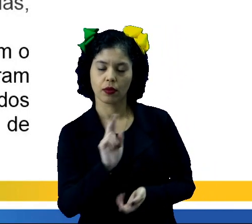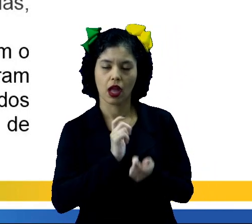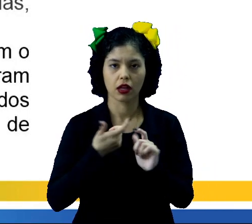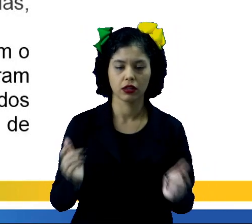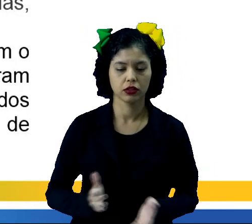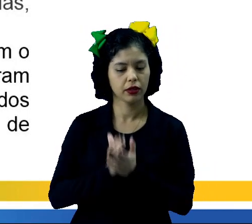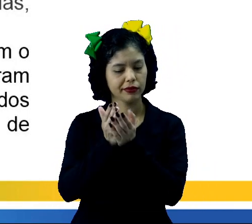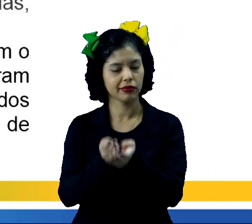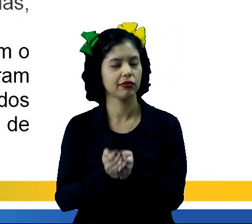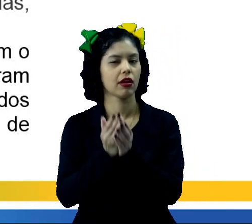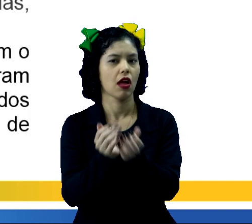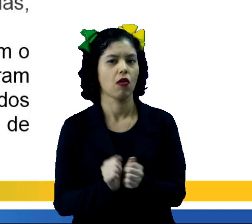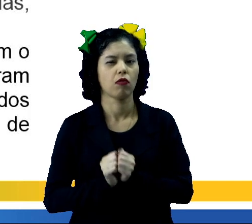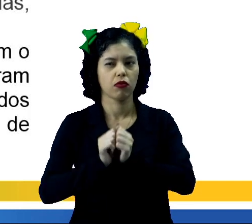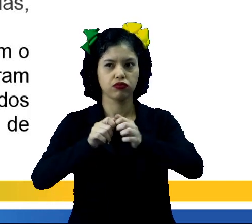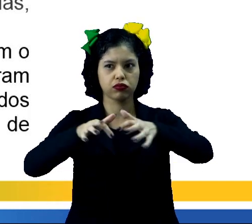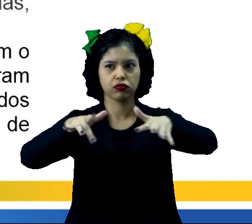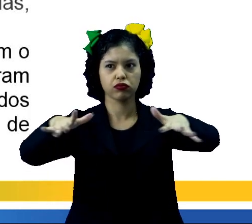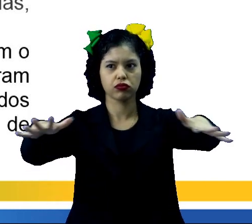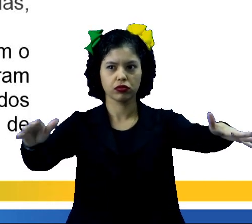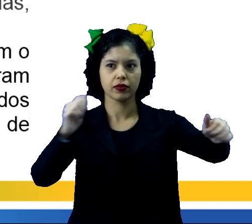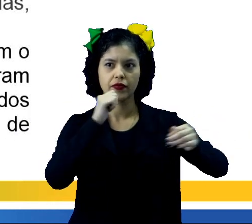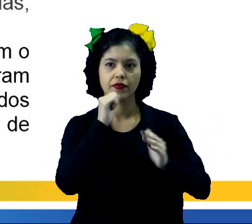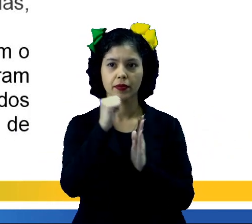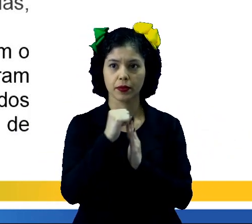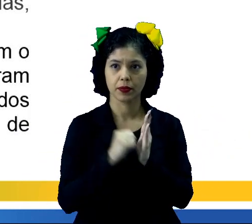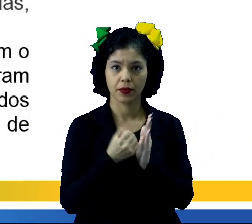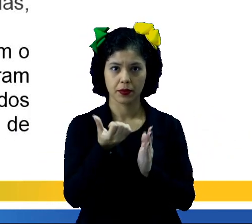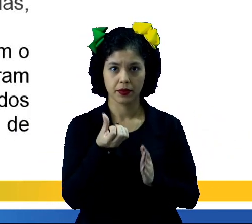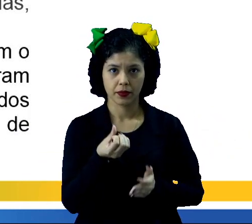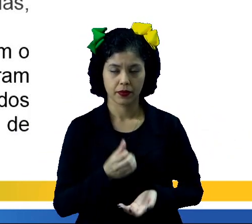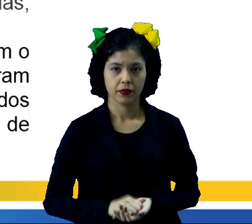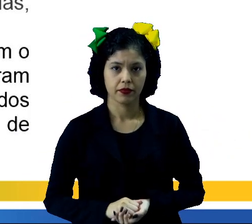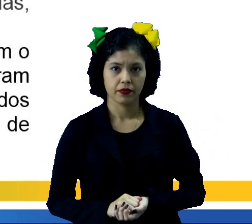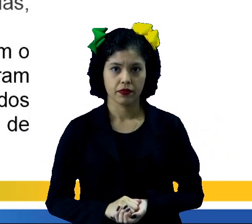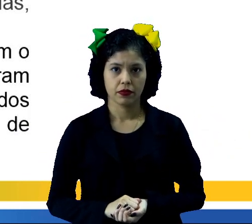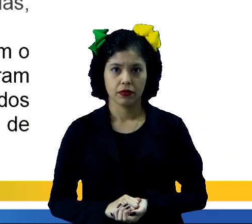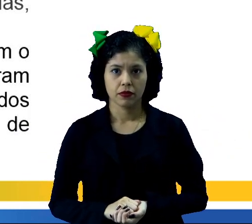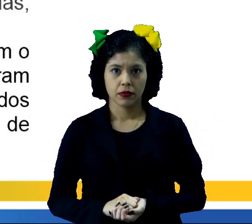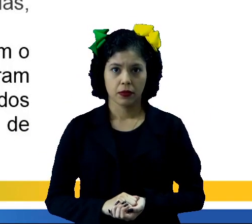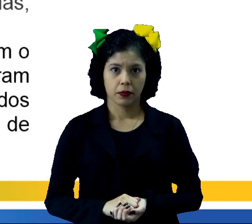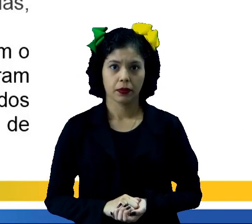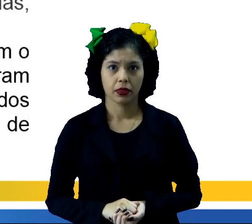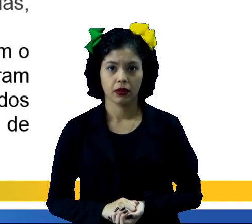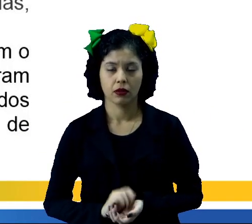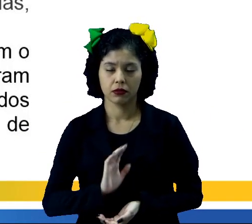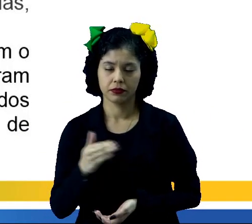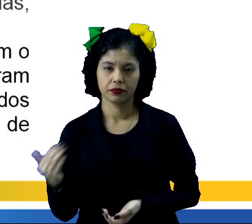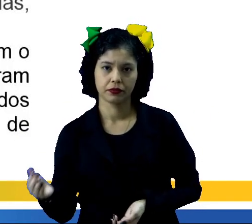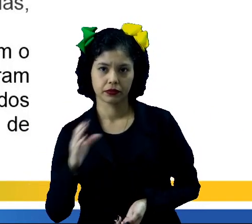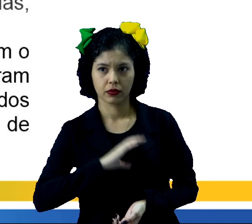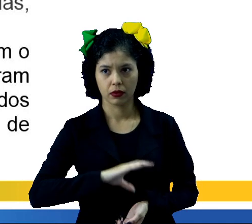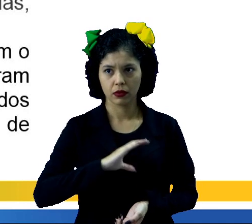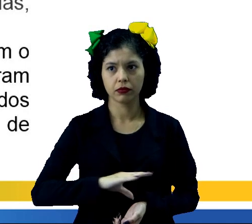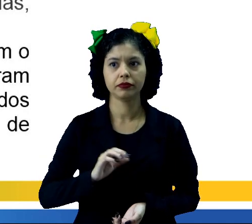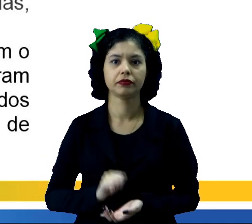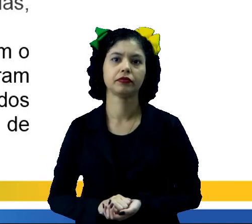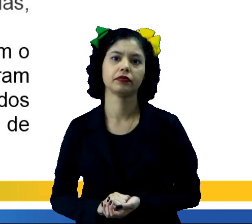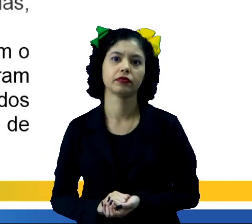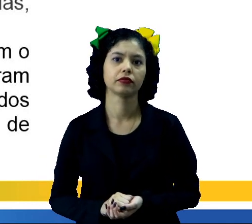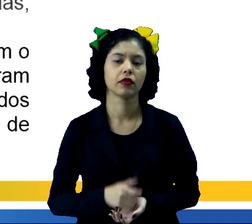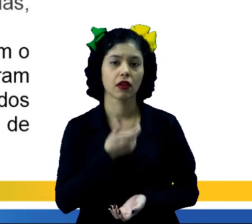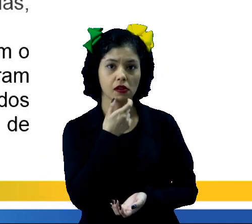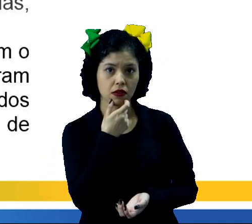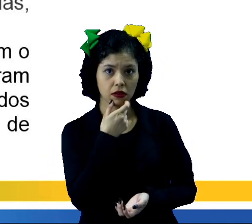grandes navegações, né, expansões marítimas, e é lá no século XVI a colonização das Américas. Quando os portugueses, espanhóis,